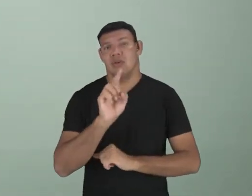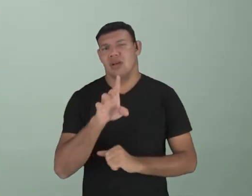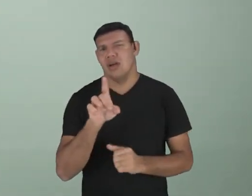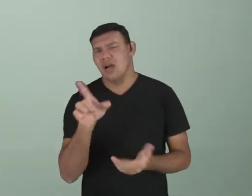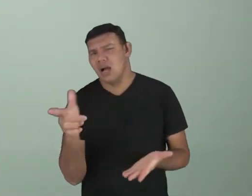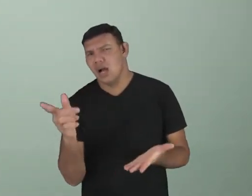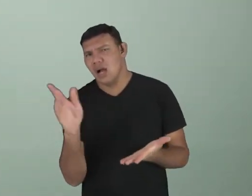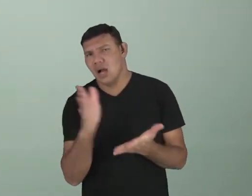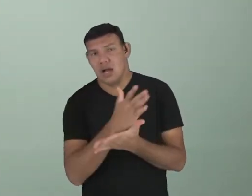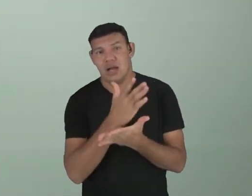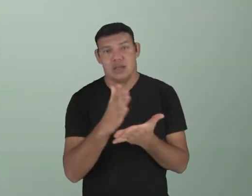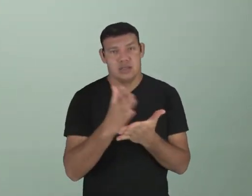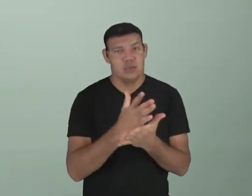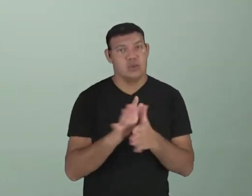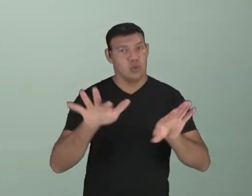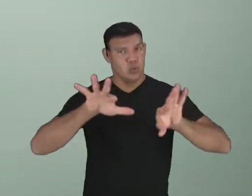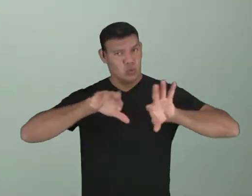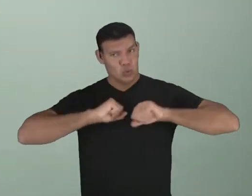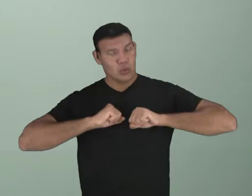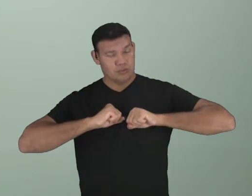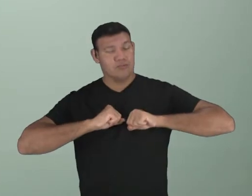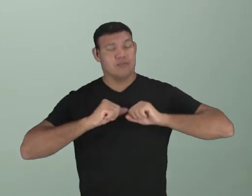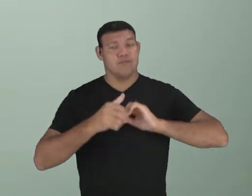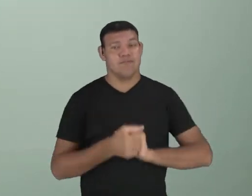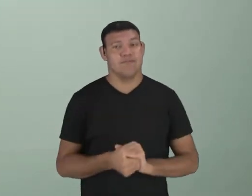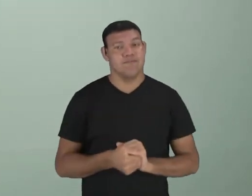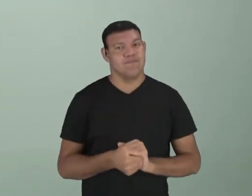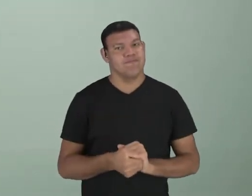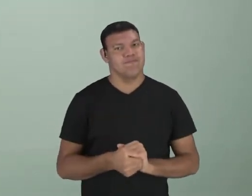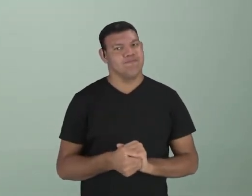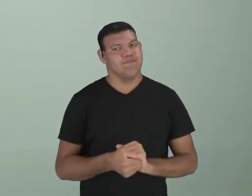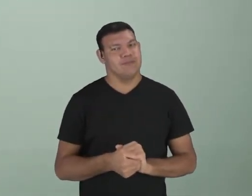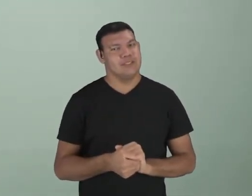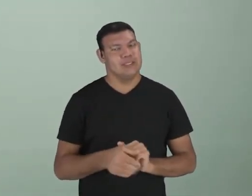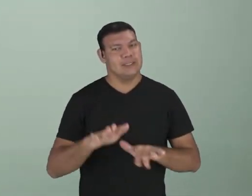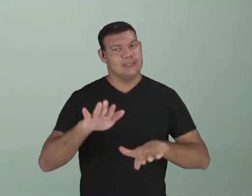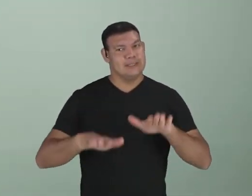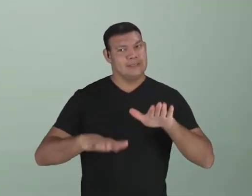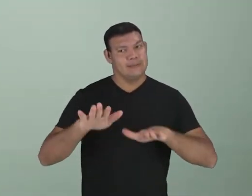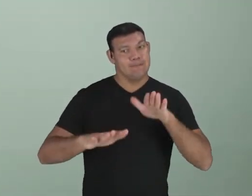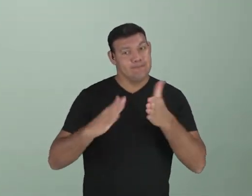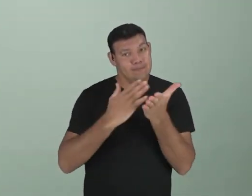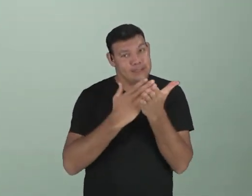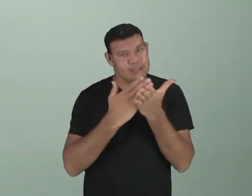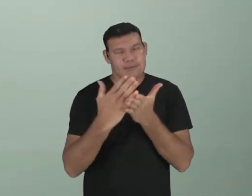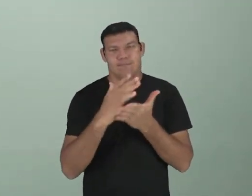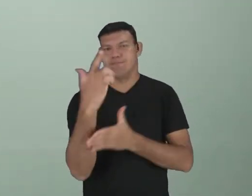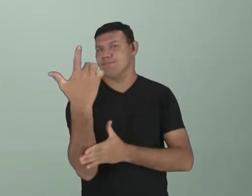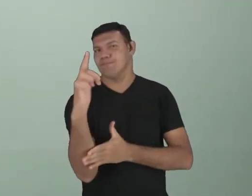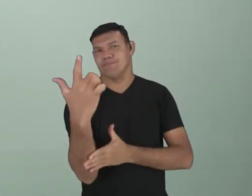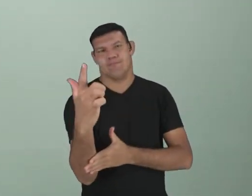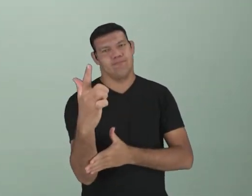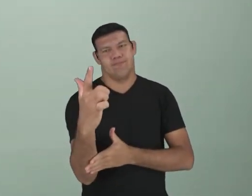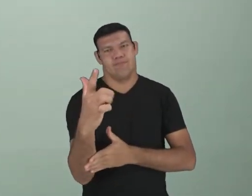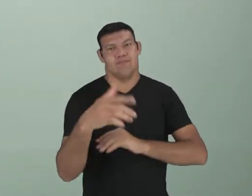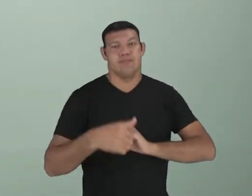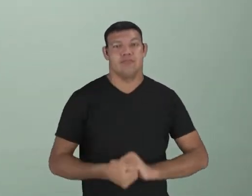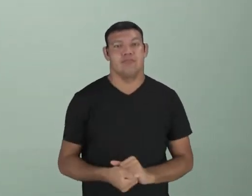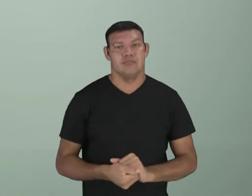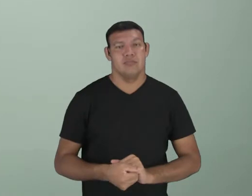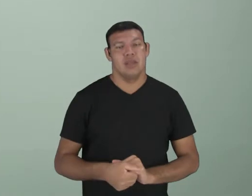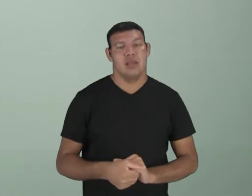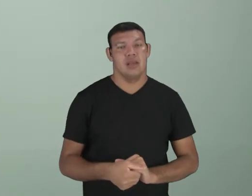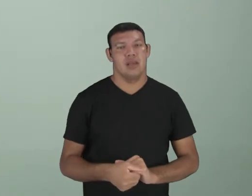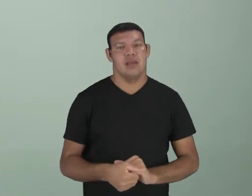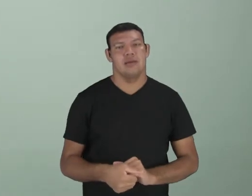que algumas infecções sexualmente transmissíveis, às vezes, nas fases iniciais, elas não têm sintomas. Então, a pessoa tem